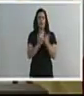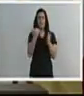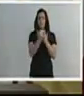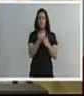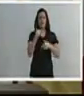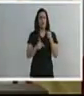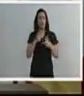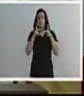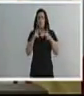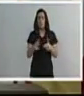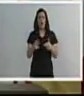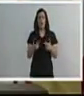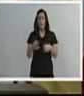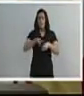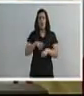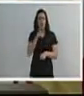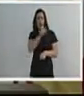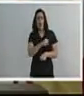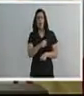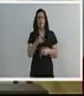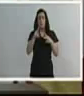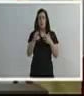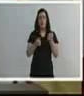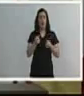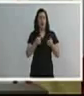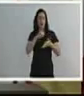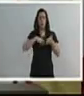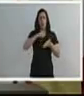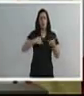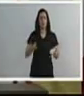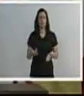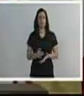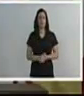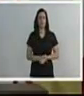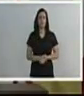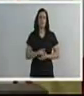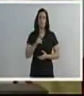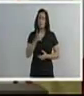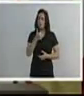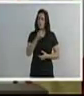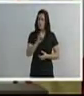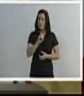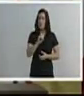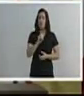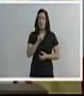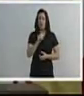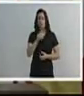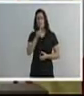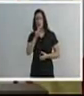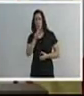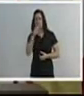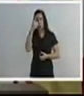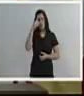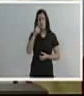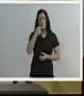mesmo, renova que nem habilitação, que nem o documento de um carro. Você vai lá e renova o documento do carro, e depois de 10, 15 dias, ou depois de 2 dias,